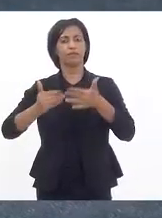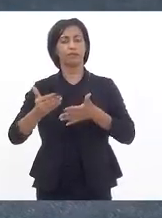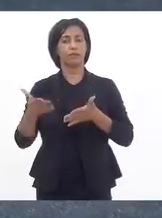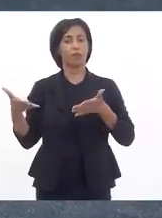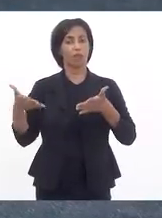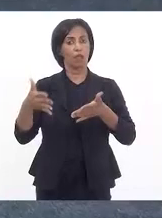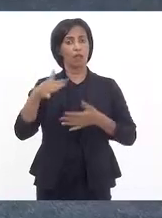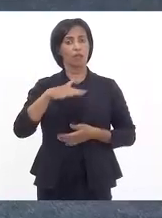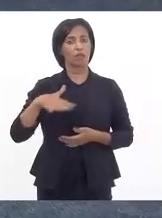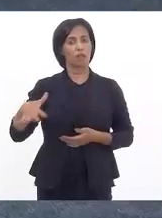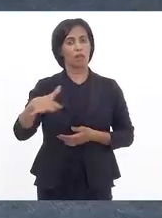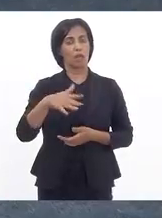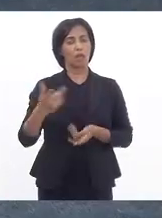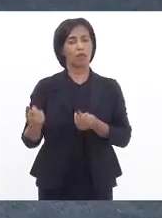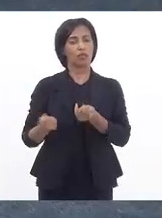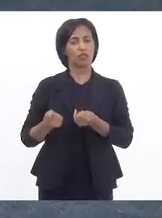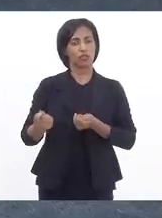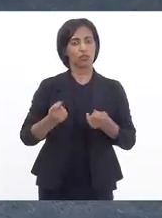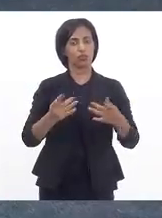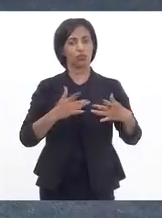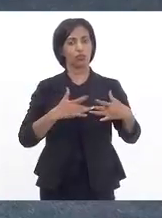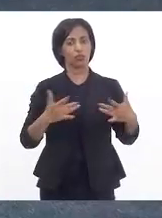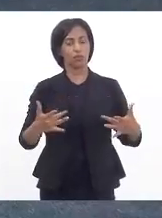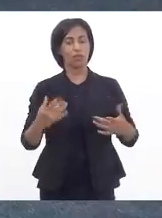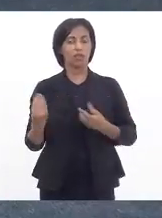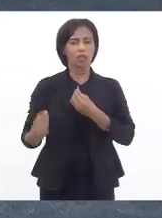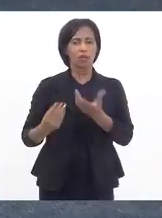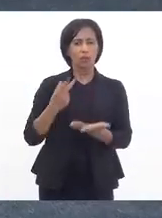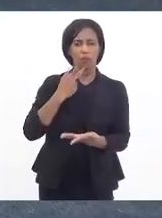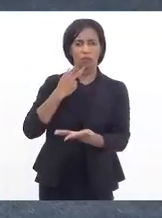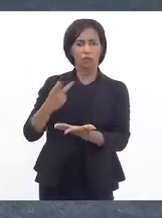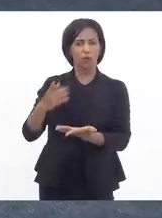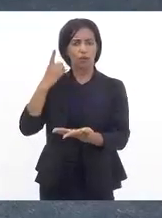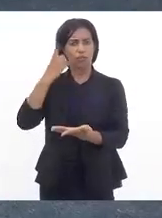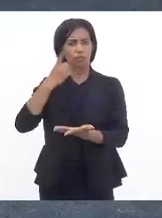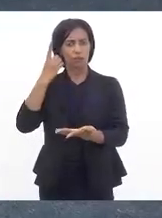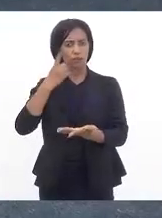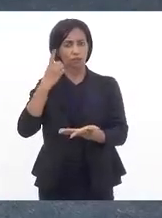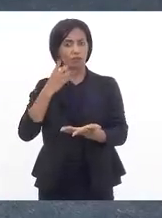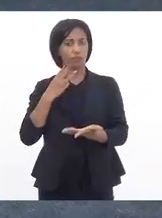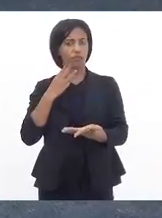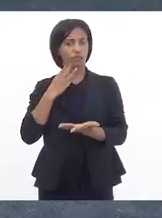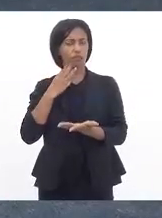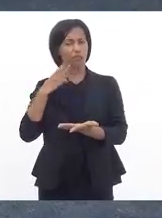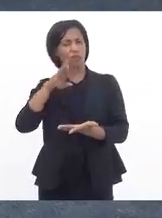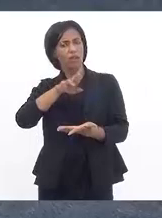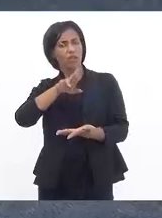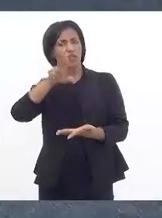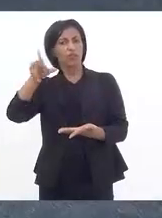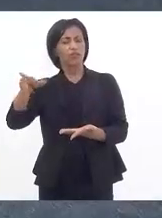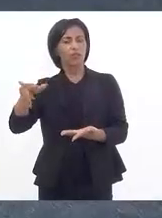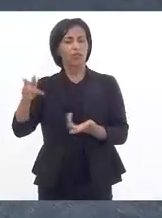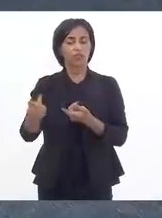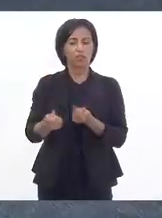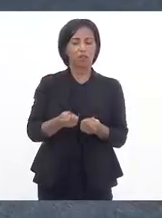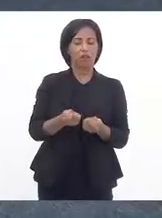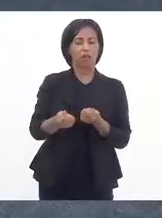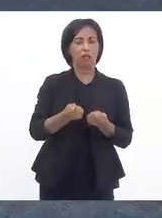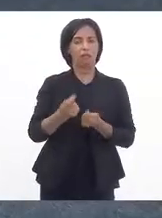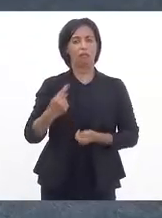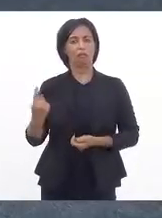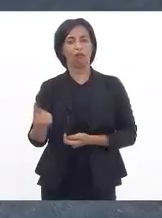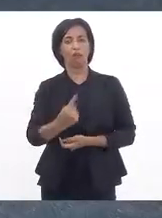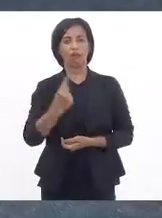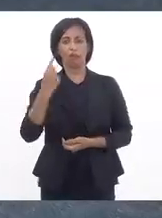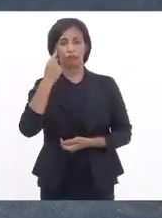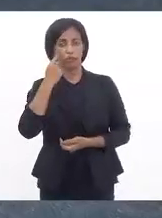nessa área de economia solidária que como falou o deputado waldeck é bem diferente da economia que